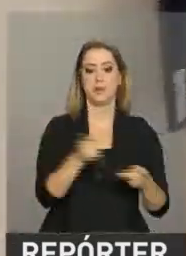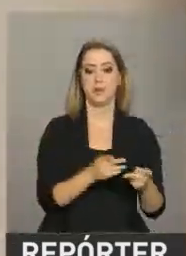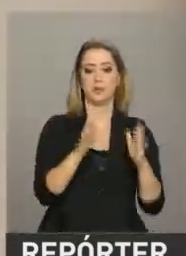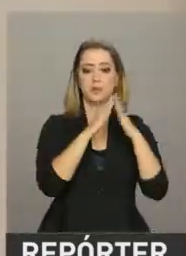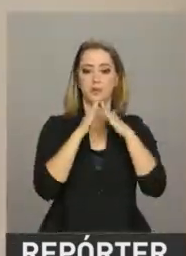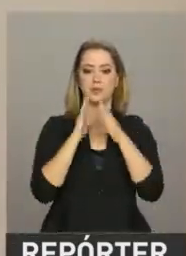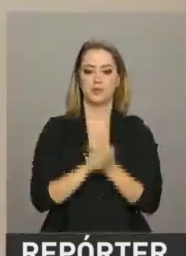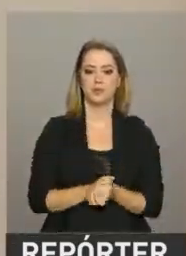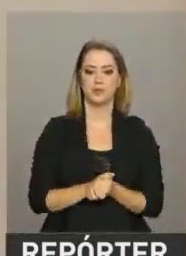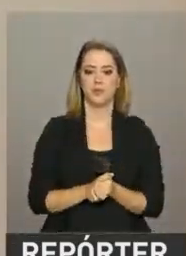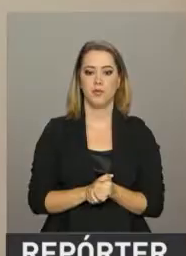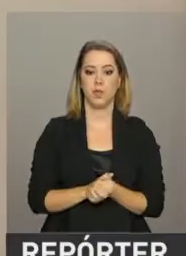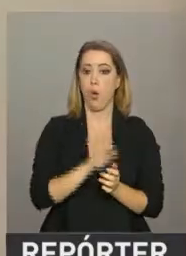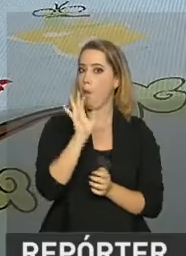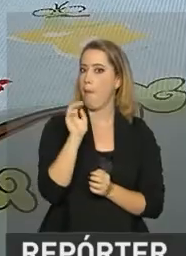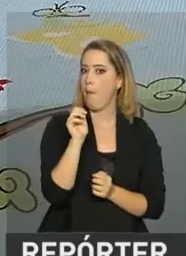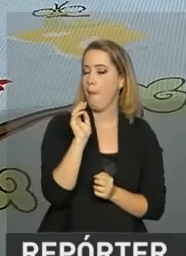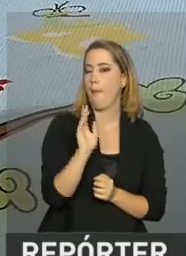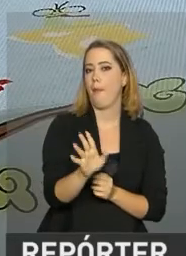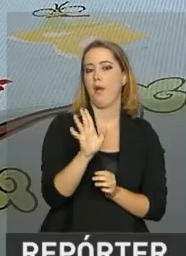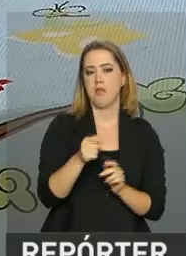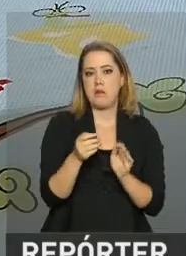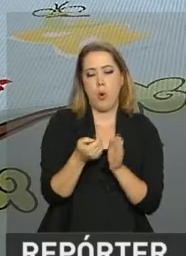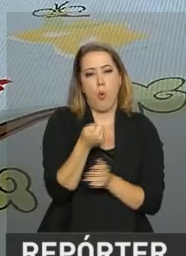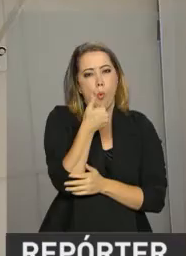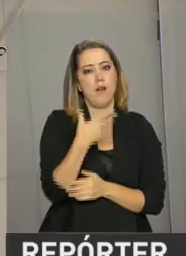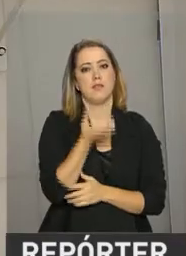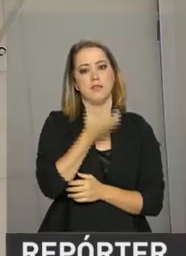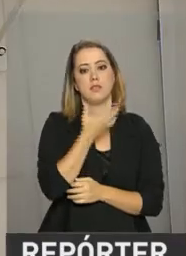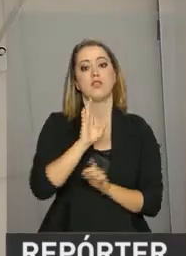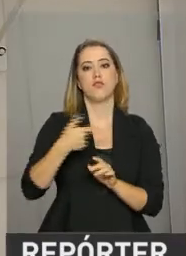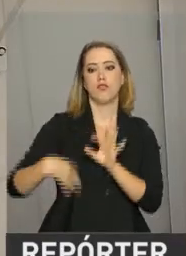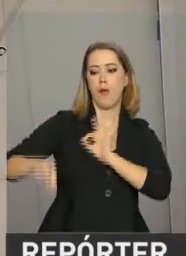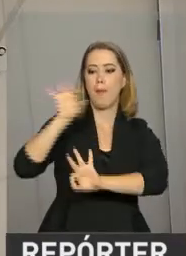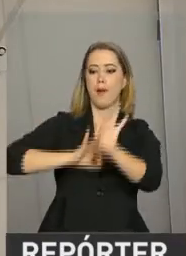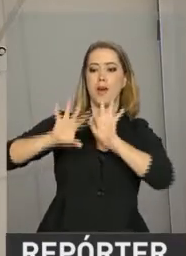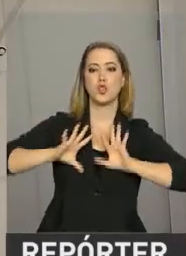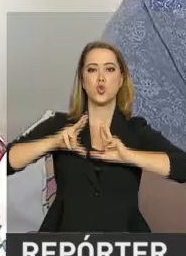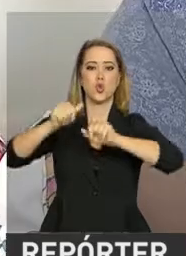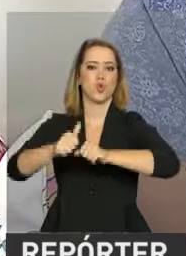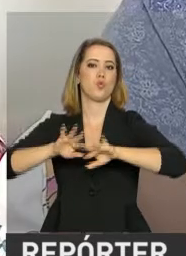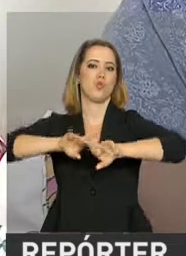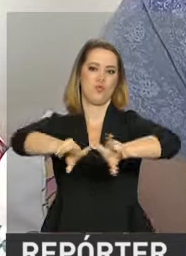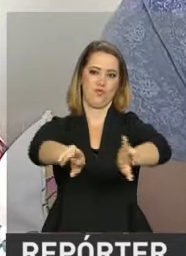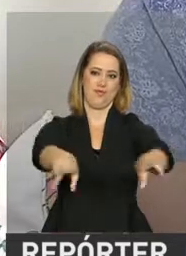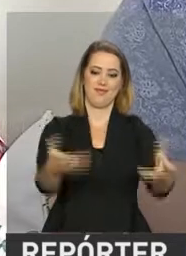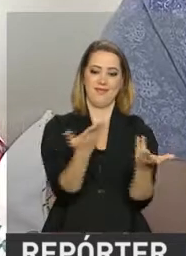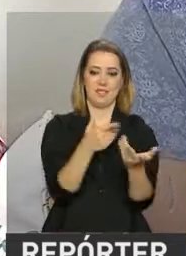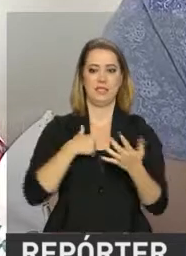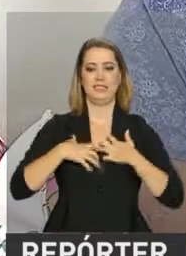imóvel a poucos dias do natal o apartamento ainda veio mobiliado um presente e tanto que enche de emoção